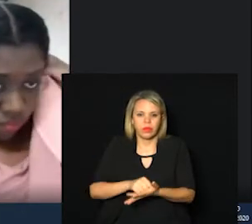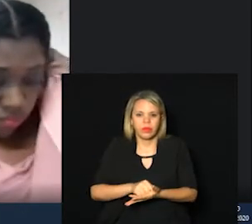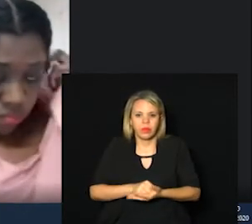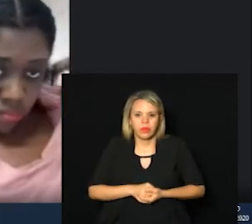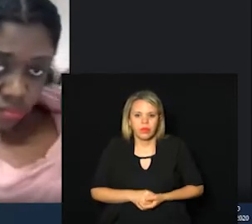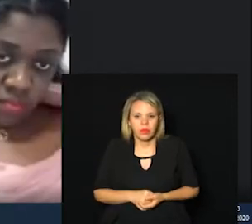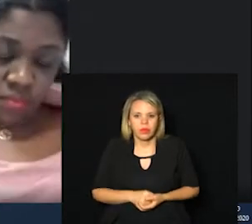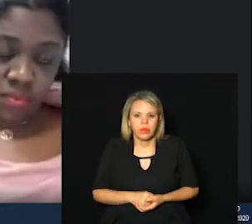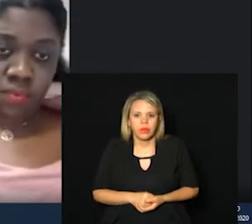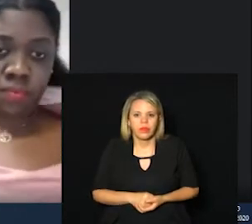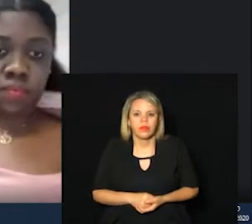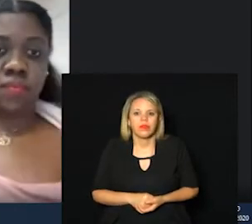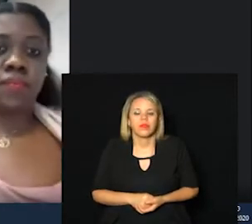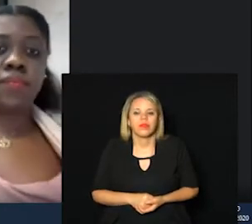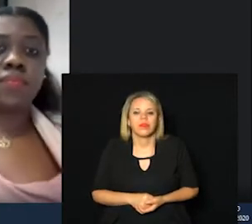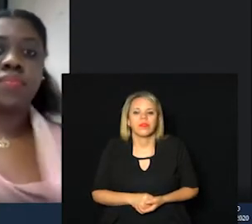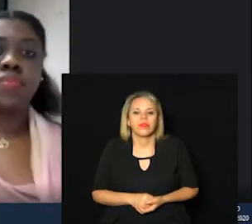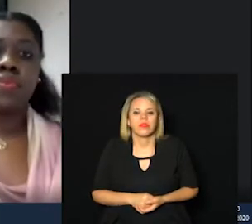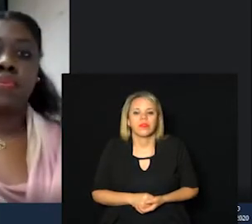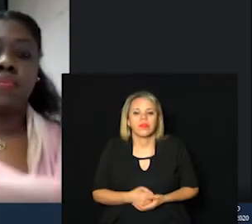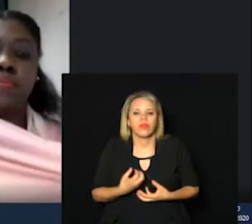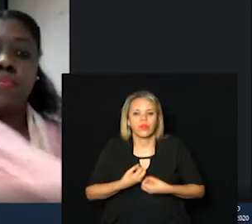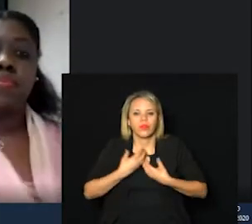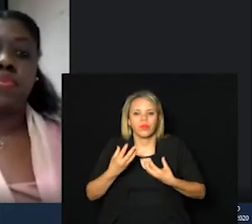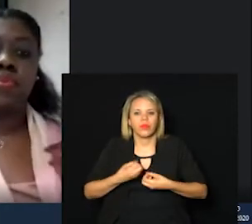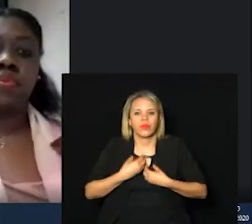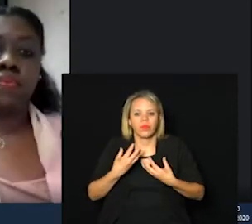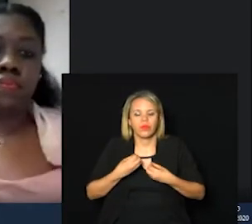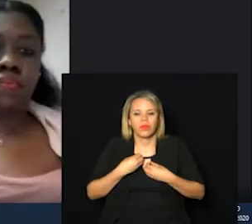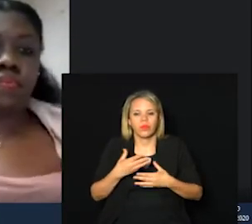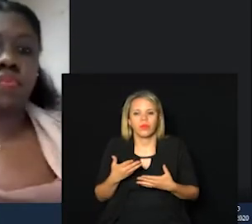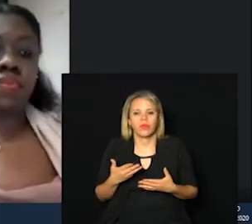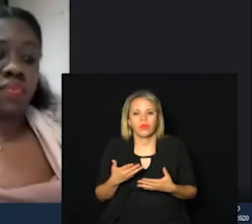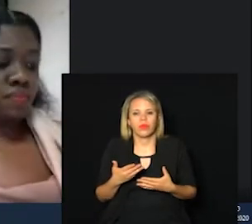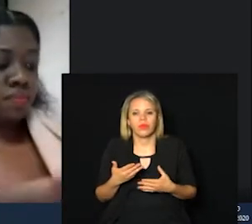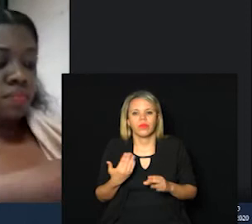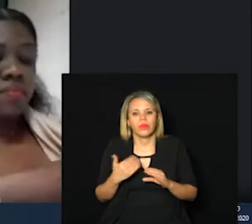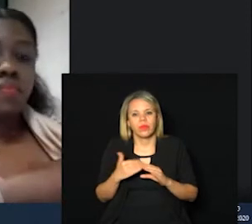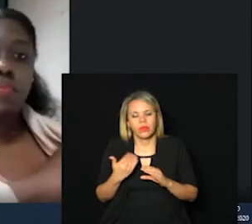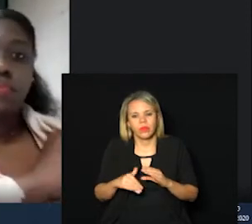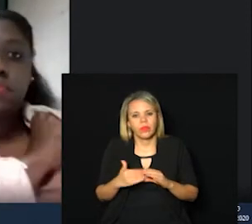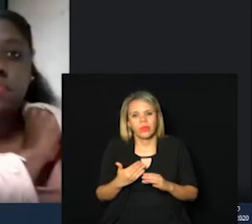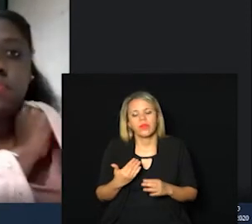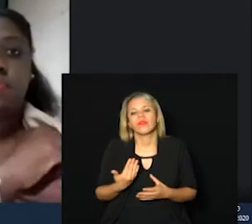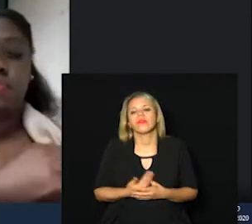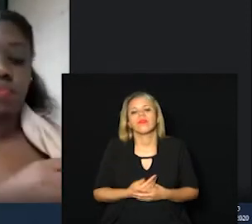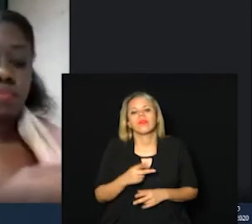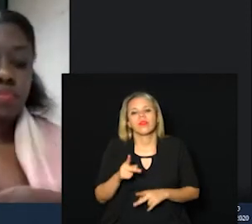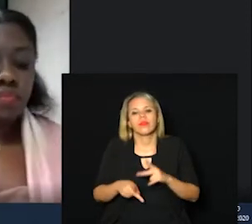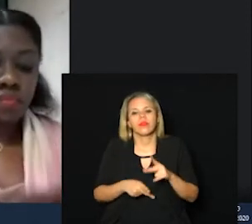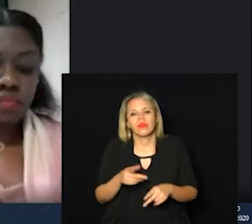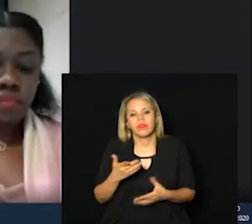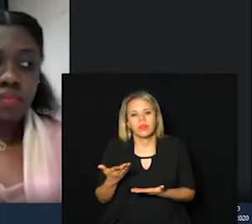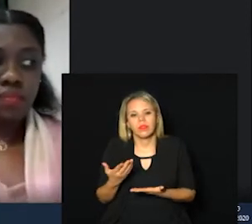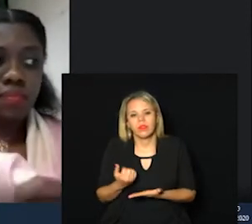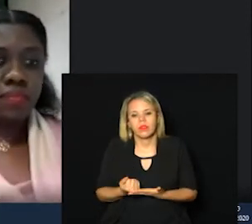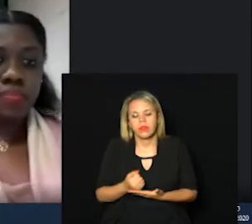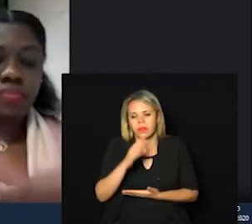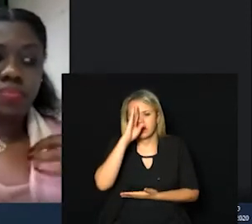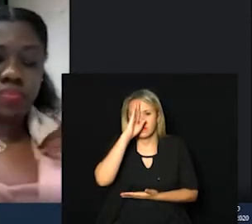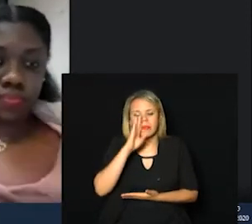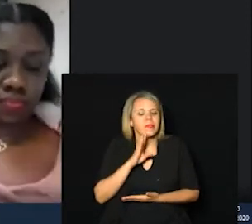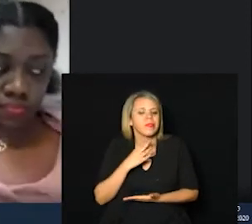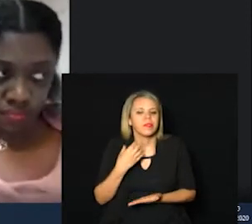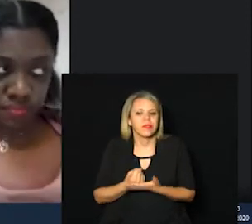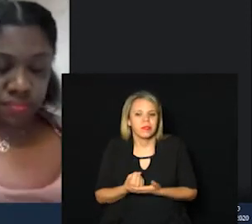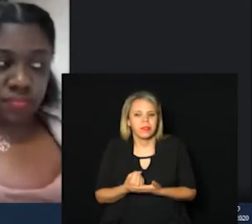né, e com suas informações, endereço, aonde vai poder estar recebendo o livro gratuitamente aí